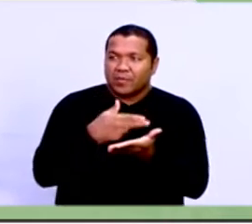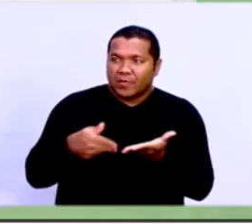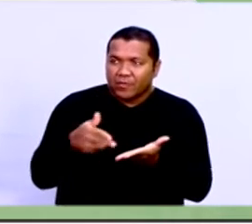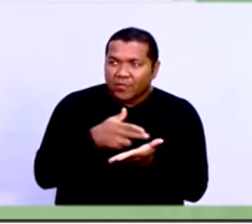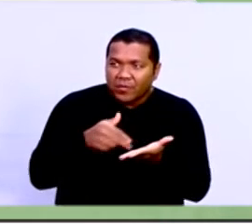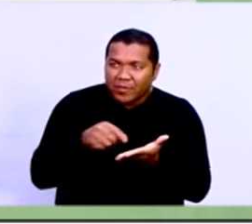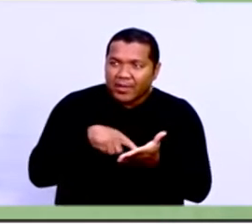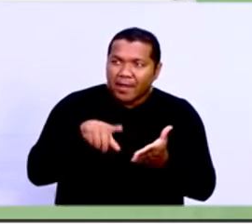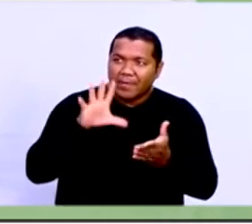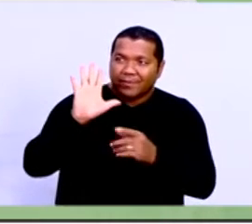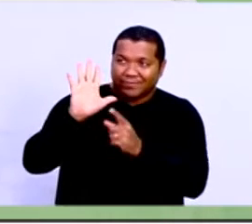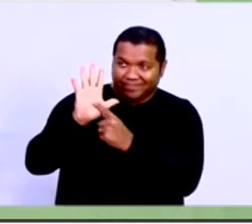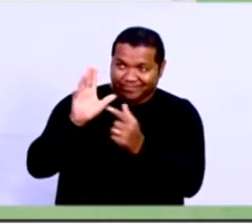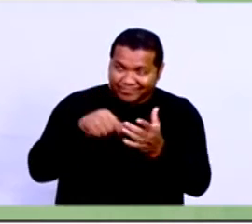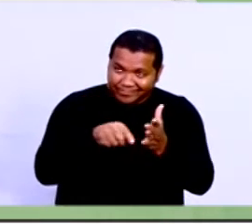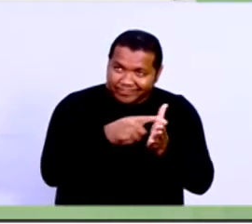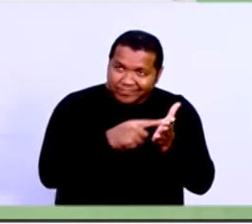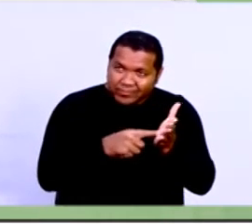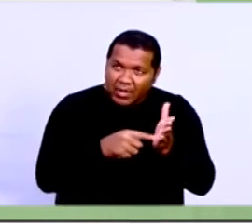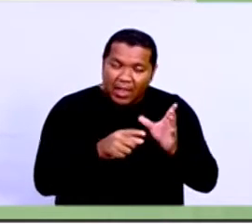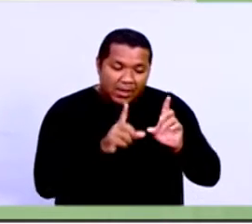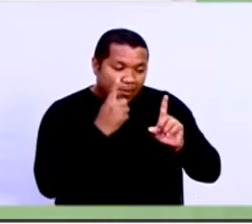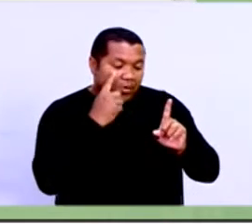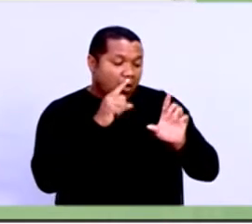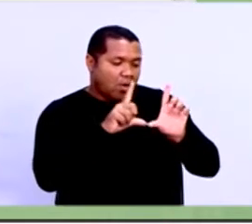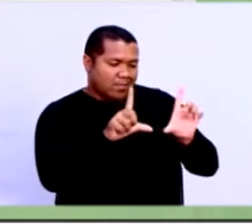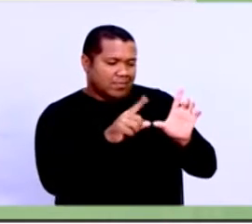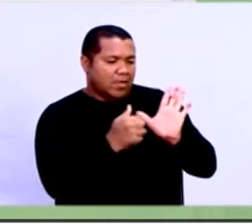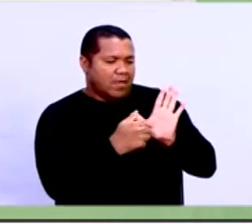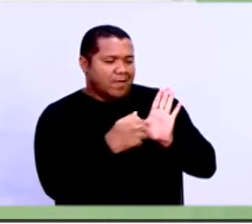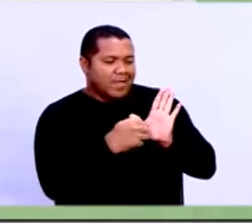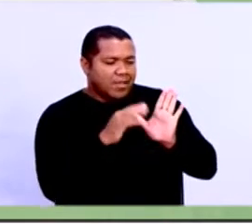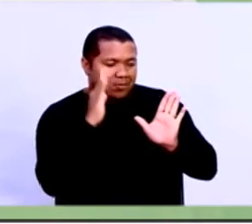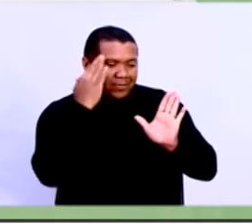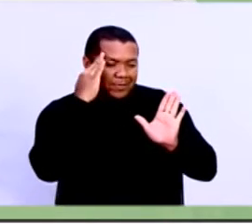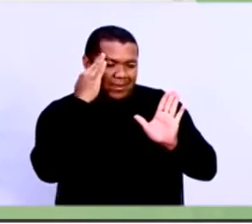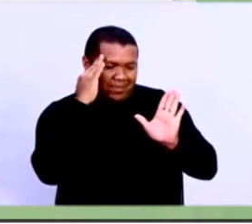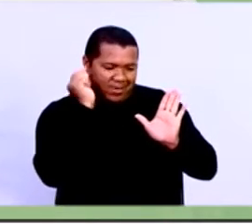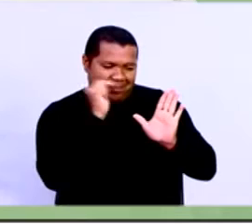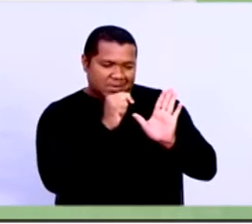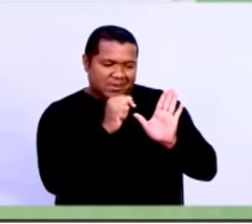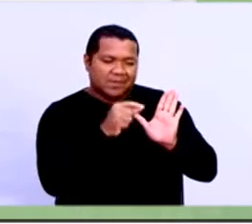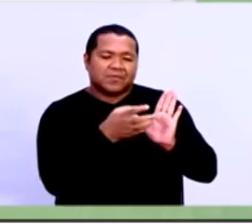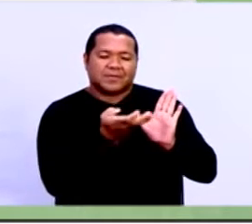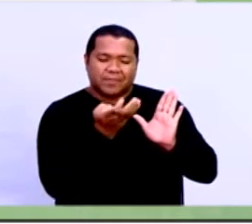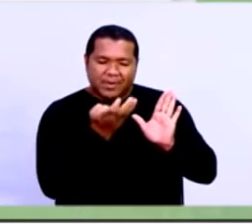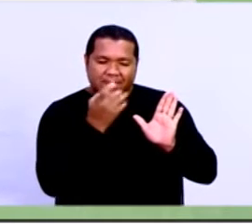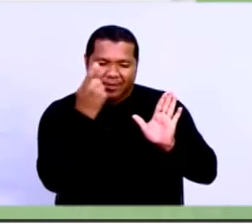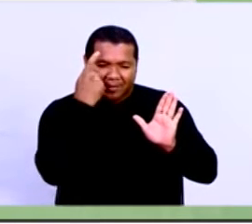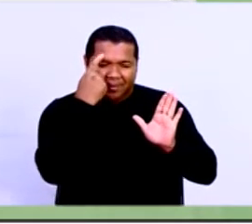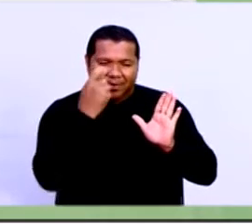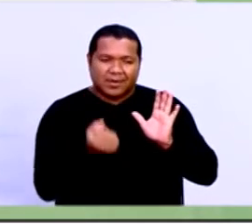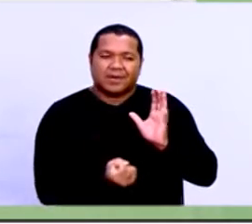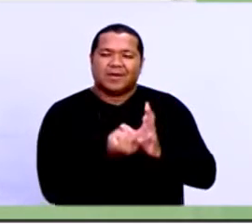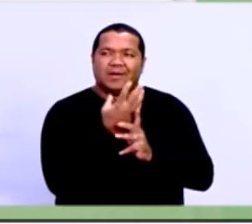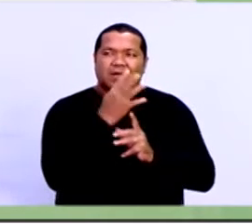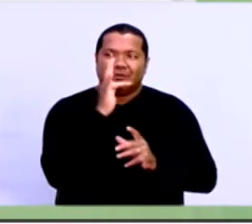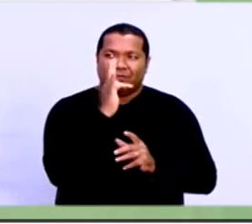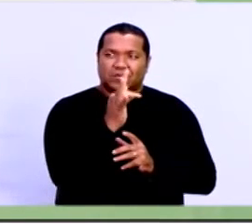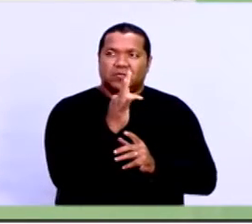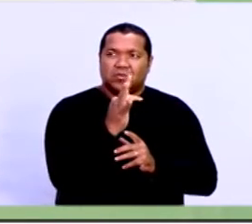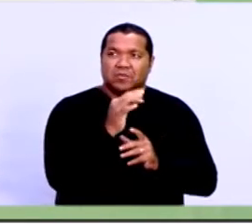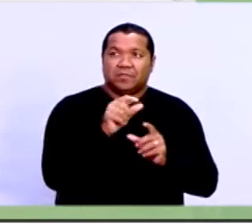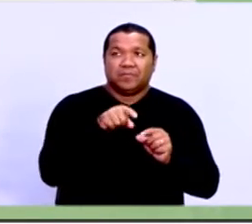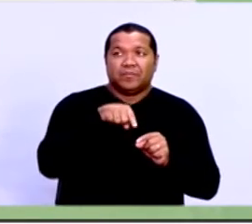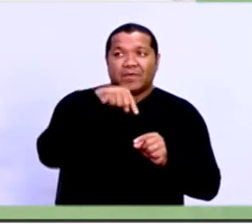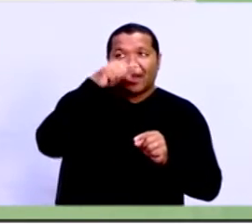ele vai poder mostrar para o cliente como entendeu o sistema que ele quer implantar né aqui do